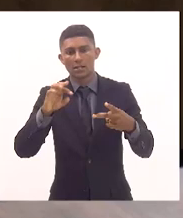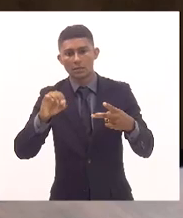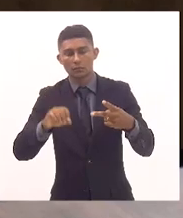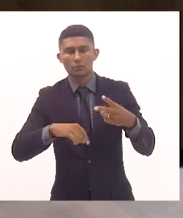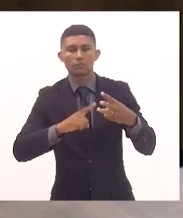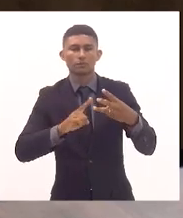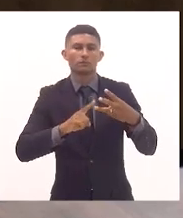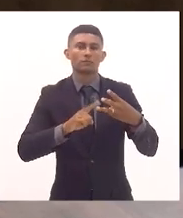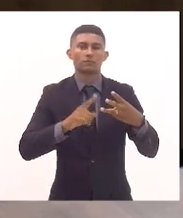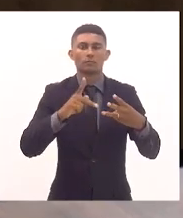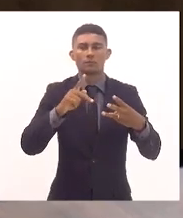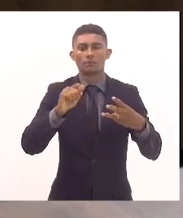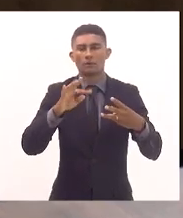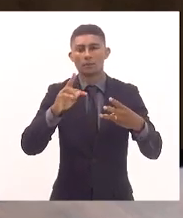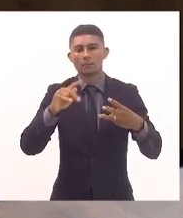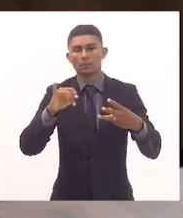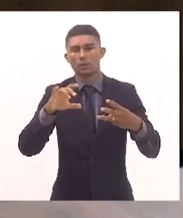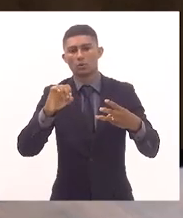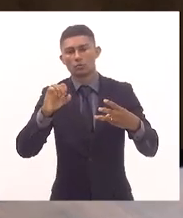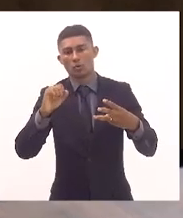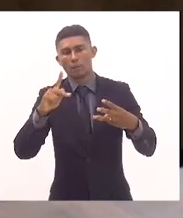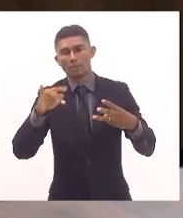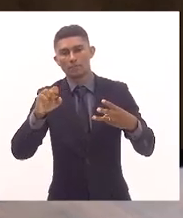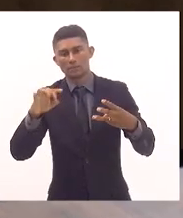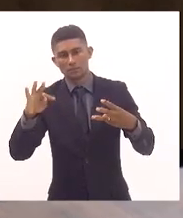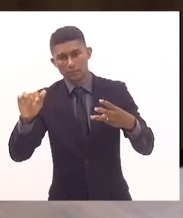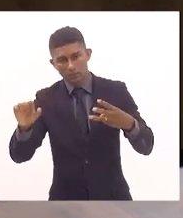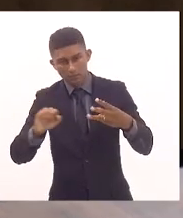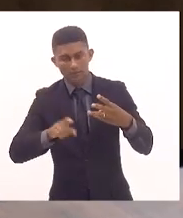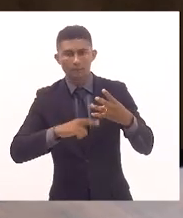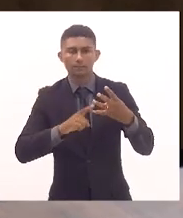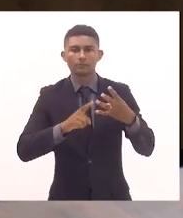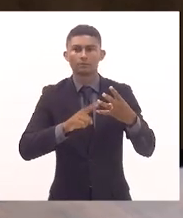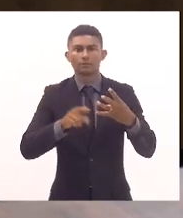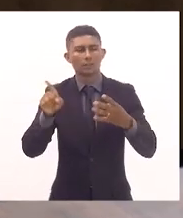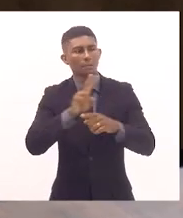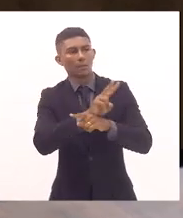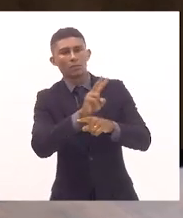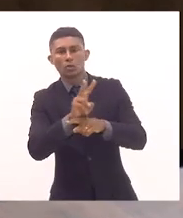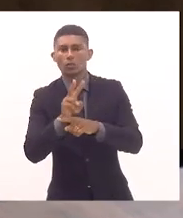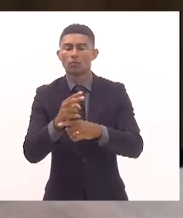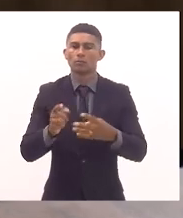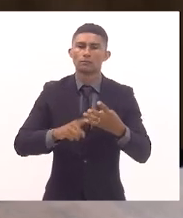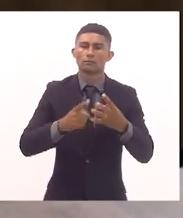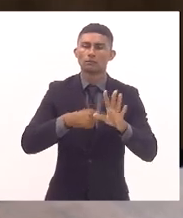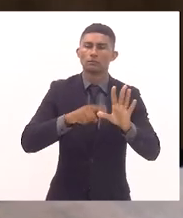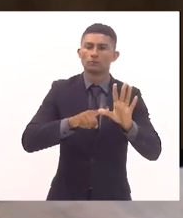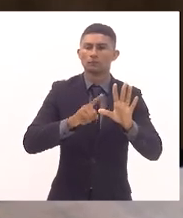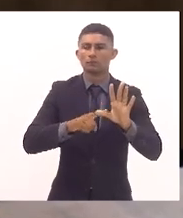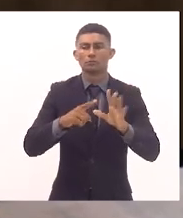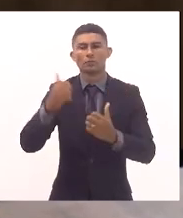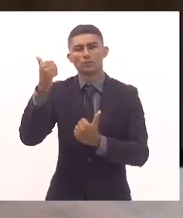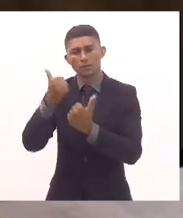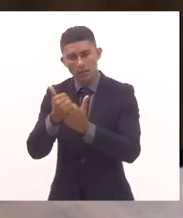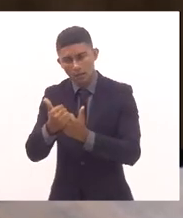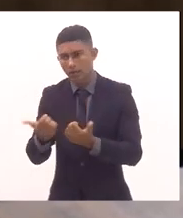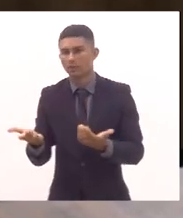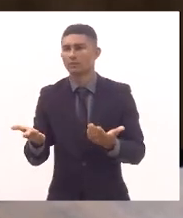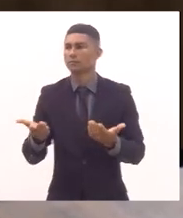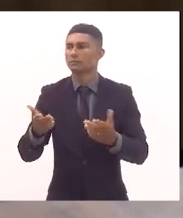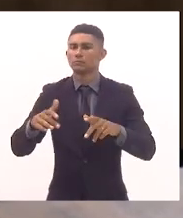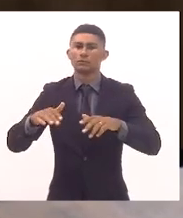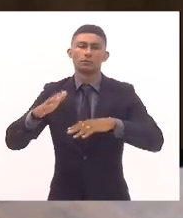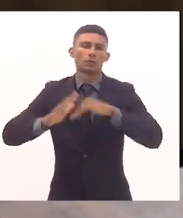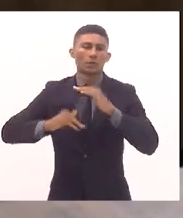papiloscopistas, dos inspetores, dos oficiais, dos peritos, dos auxiliares, dos técnicos